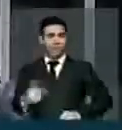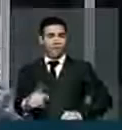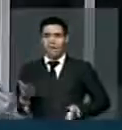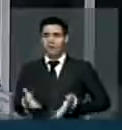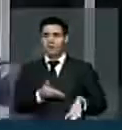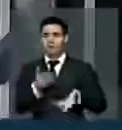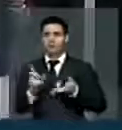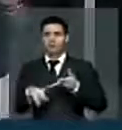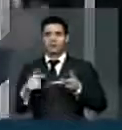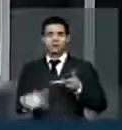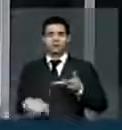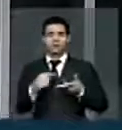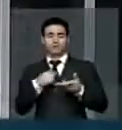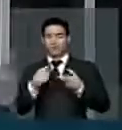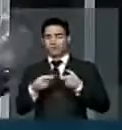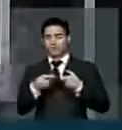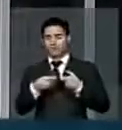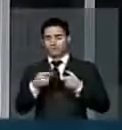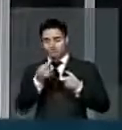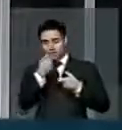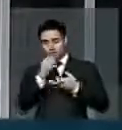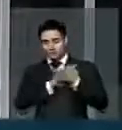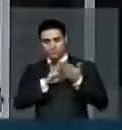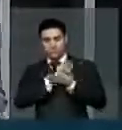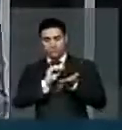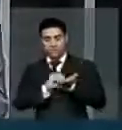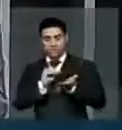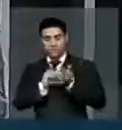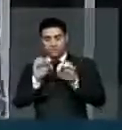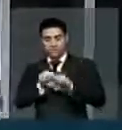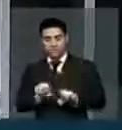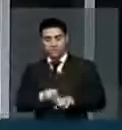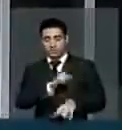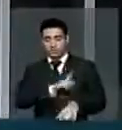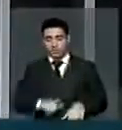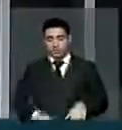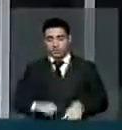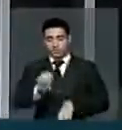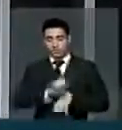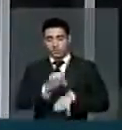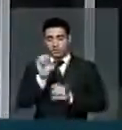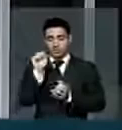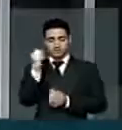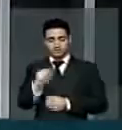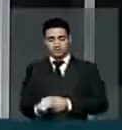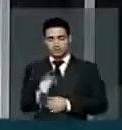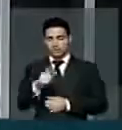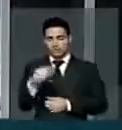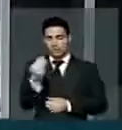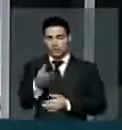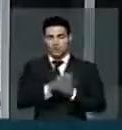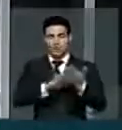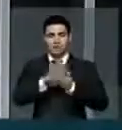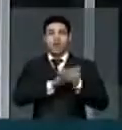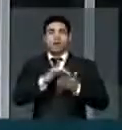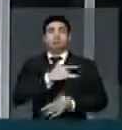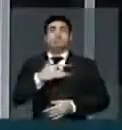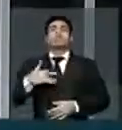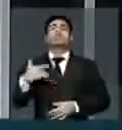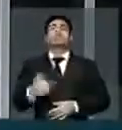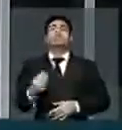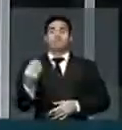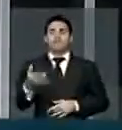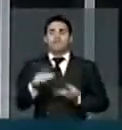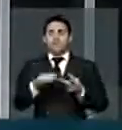sem medicamento, pela falta de estrutura que, infelizmente, o governo do estado de Sergipe hoje não oferece à saúde. Não oferece a saúde, não oferece